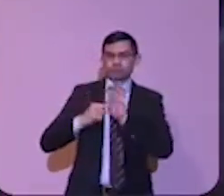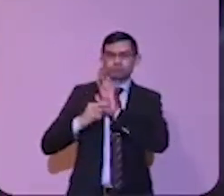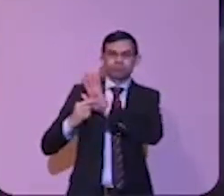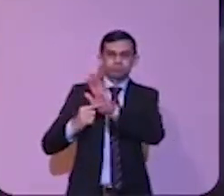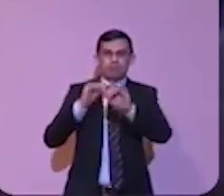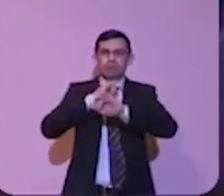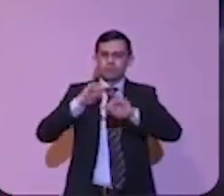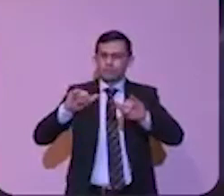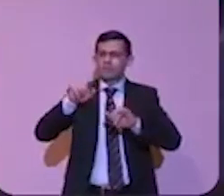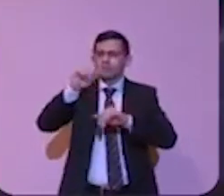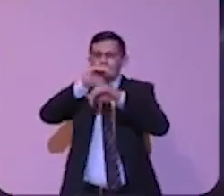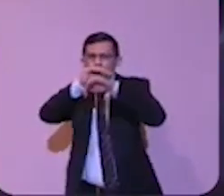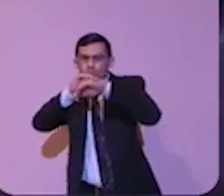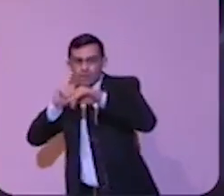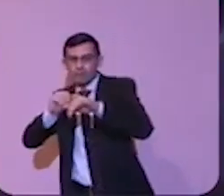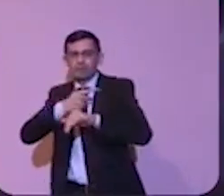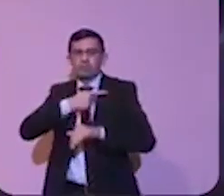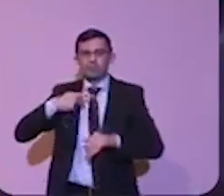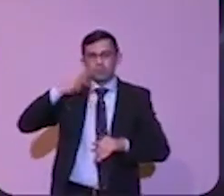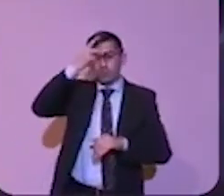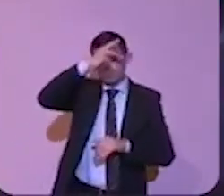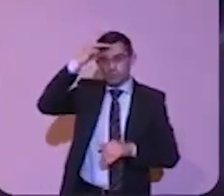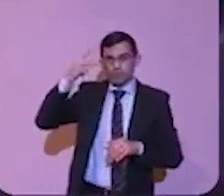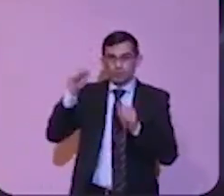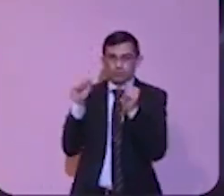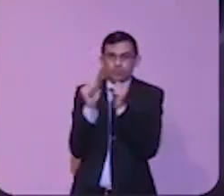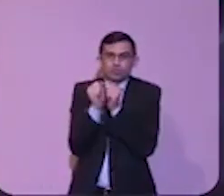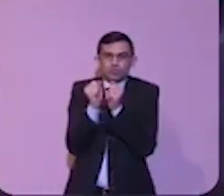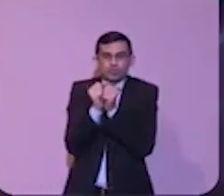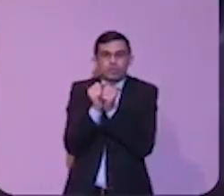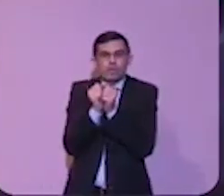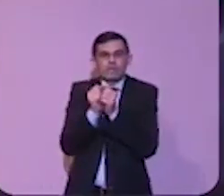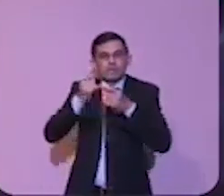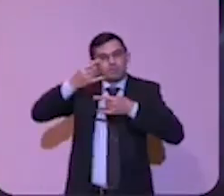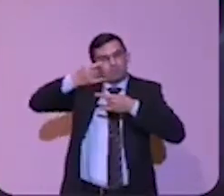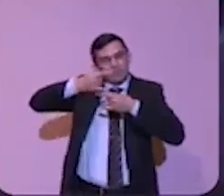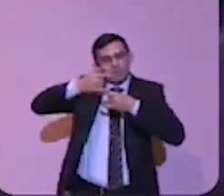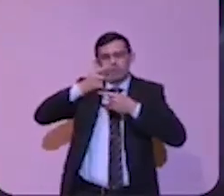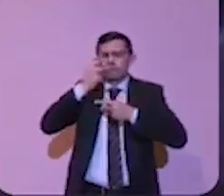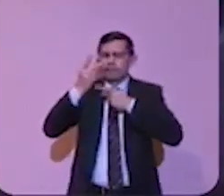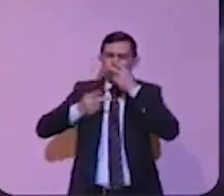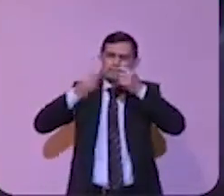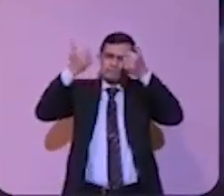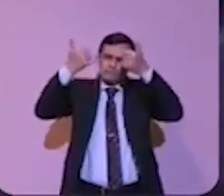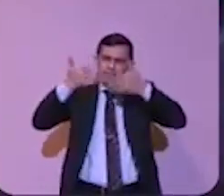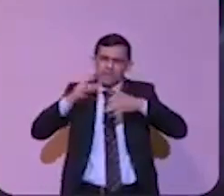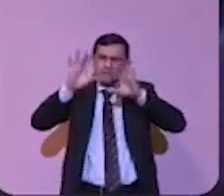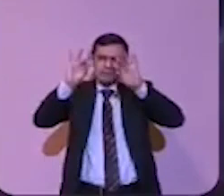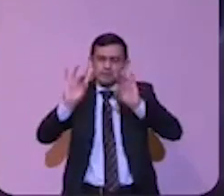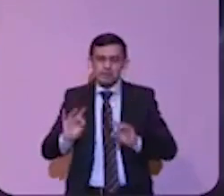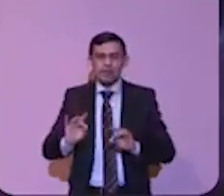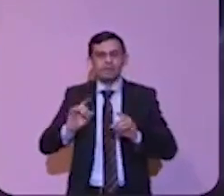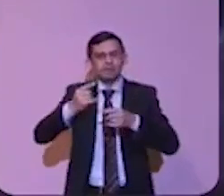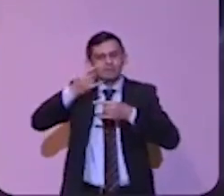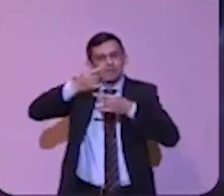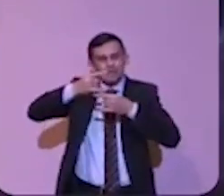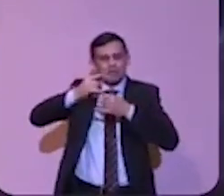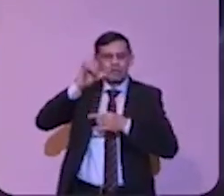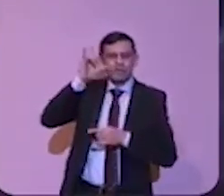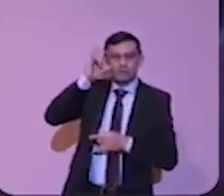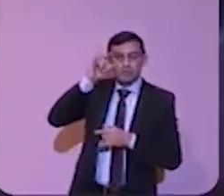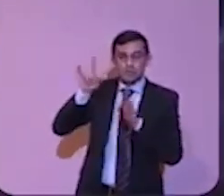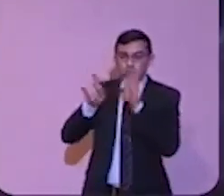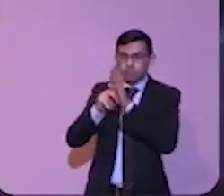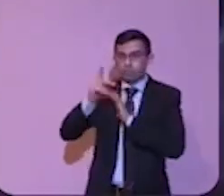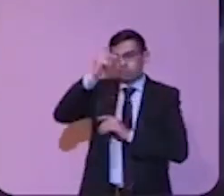você é convidado pelo nosso pastor a participar do lançamento. Ele vai falar sobre o livro amanhã numa live no Instagram